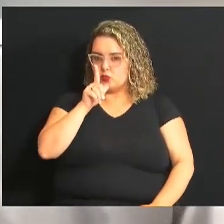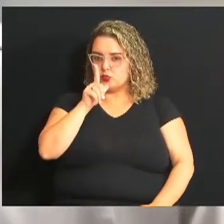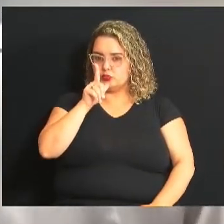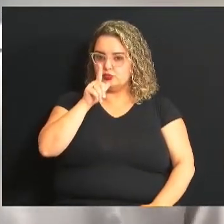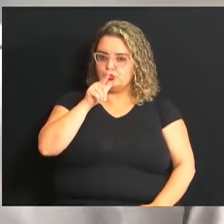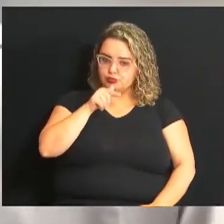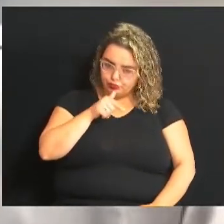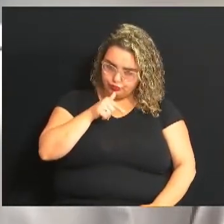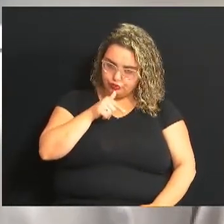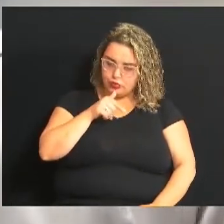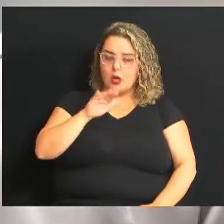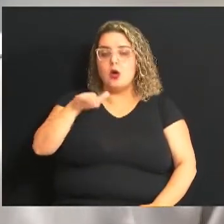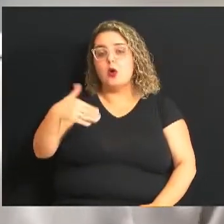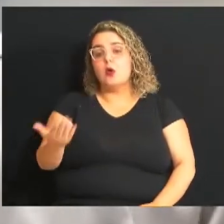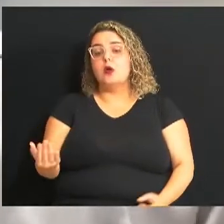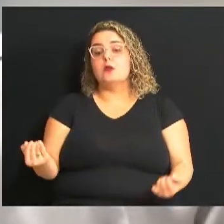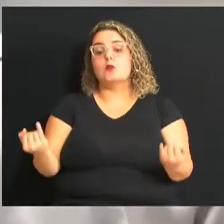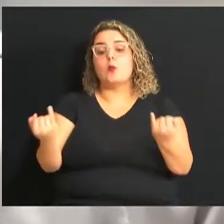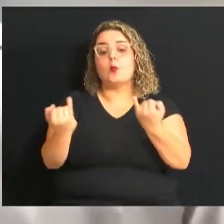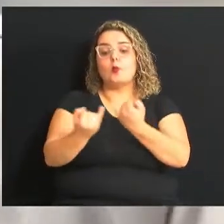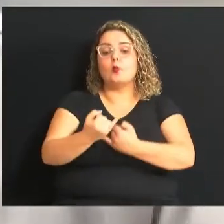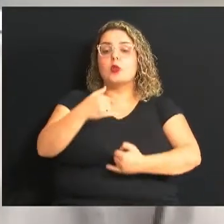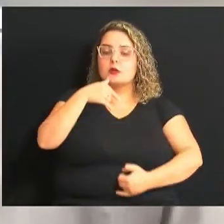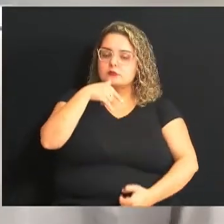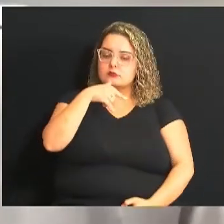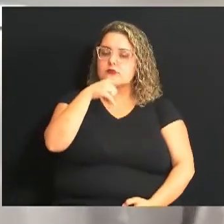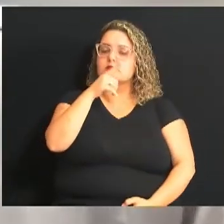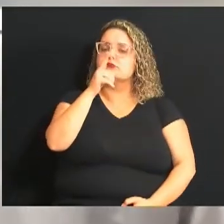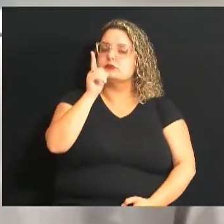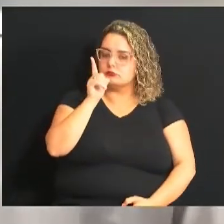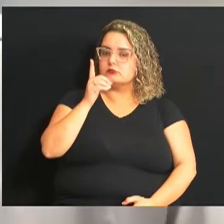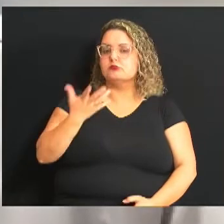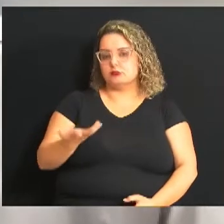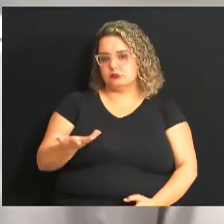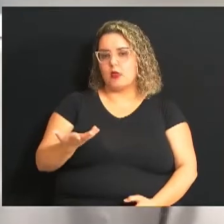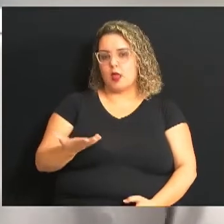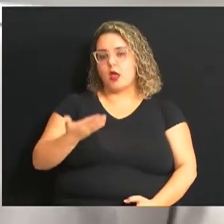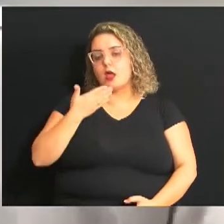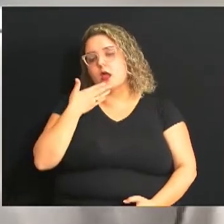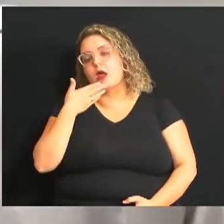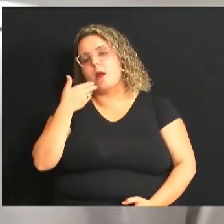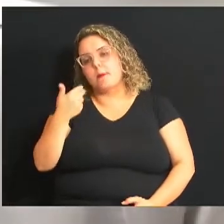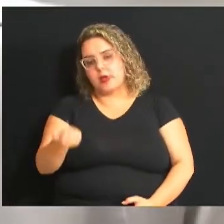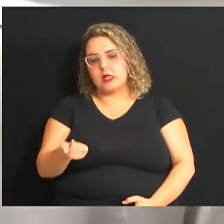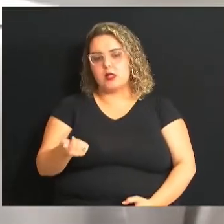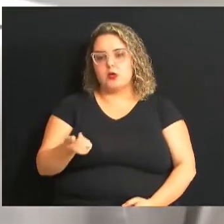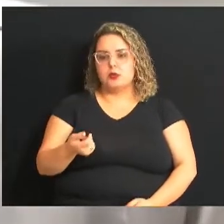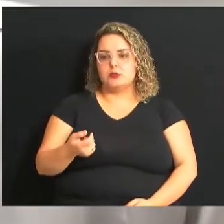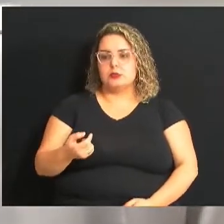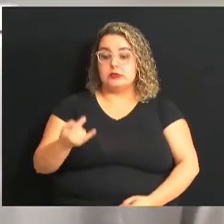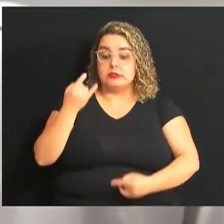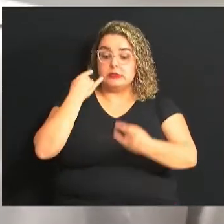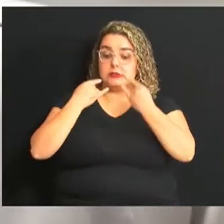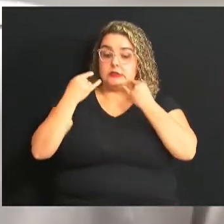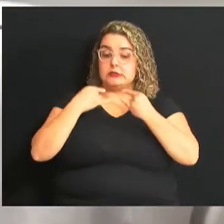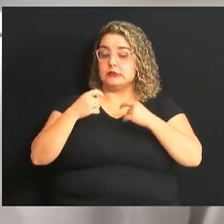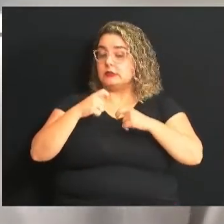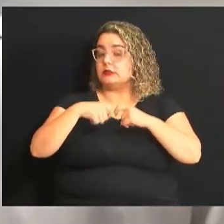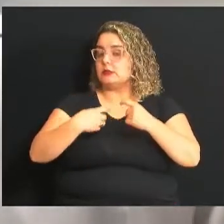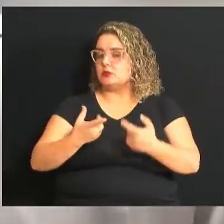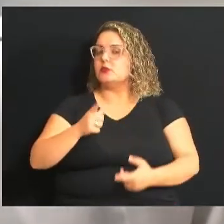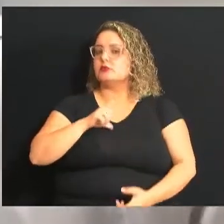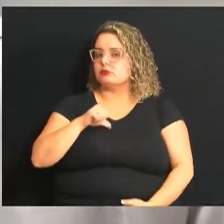você melhora essa disfunção erétil. Você melhora esse interesse sexual que você tem.